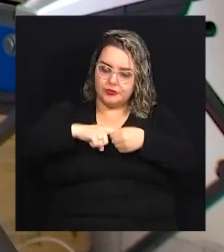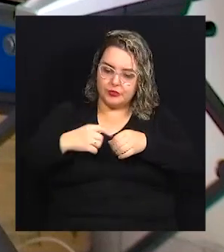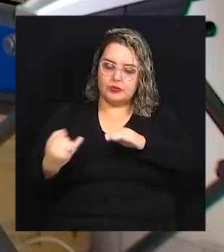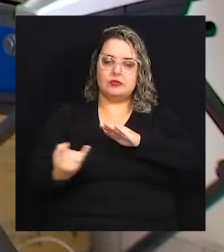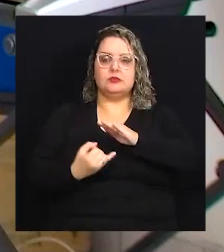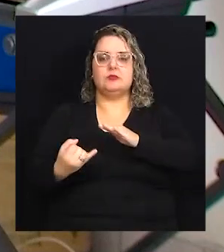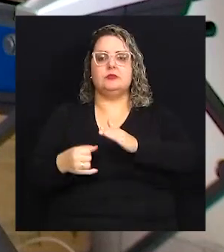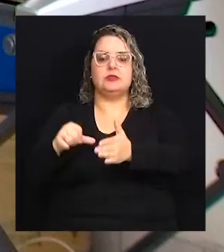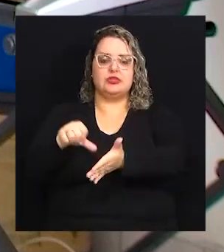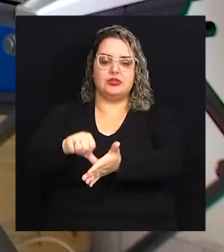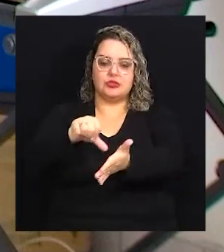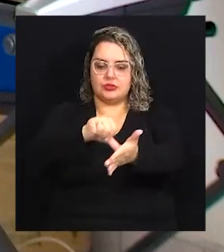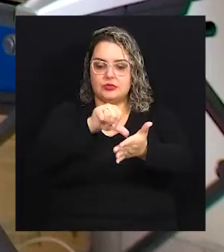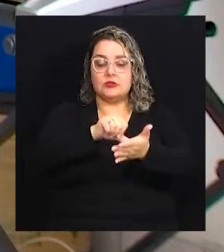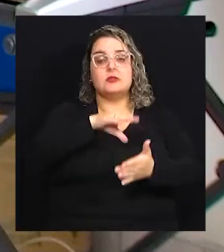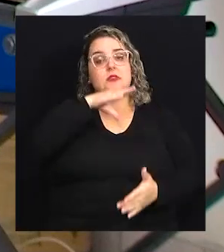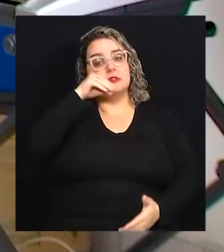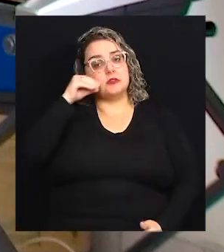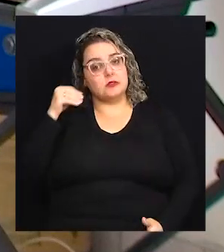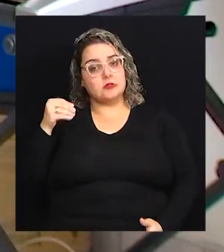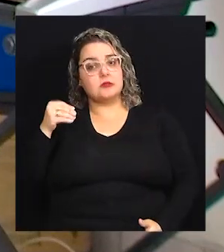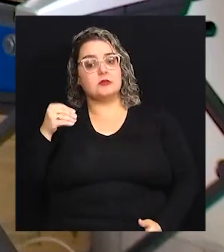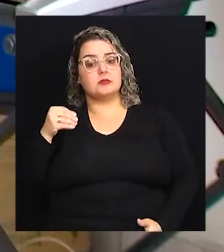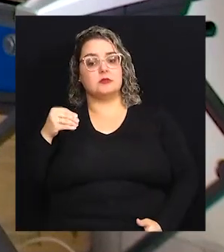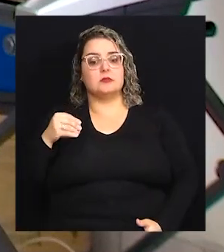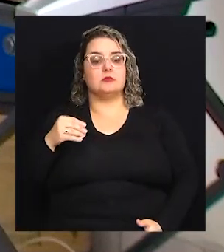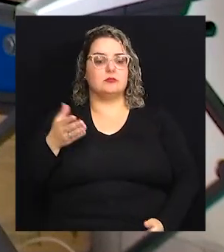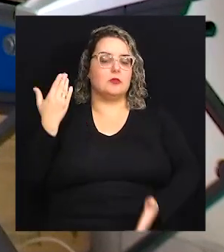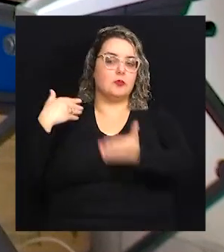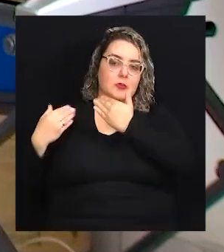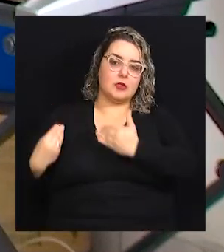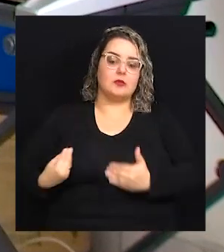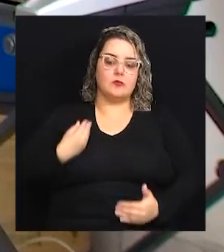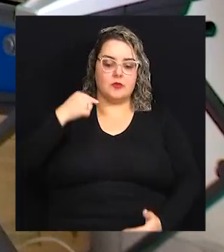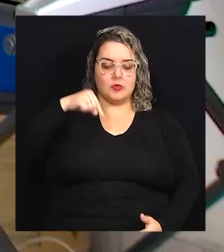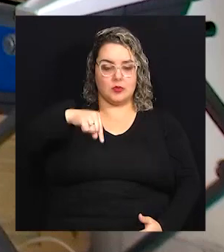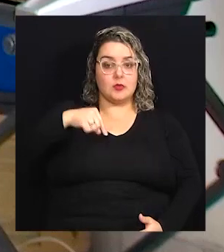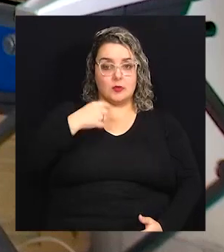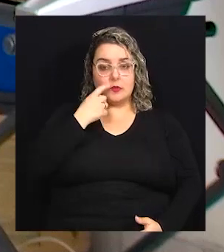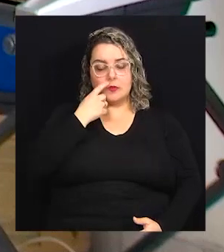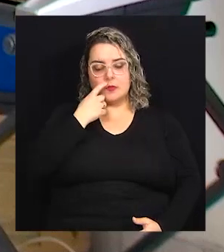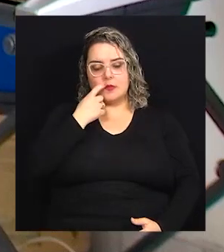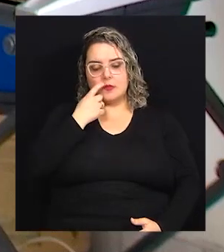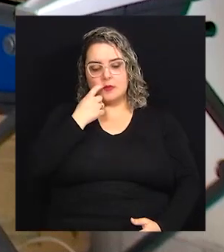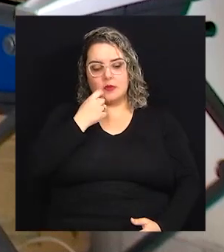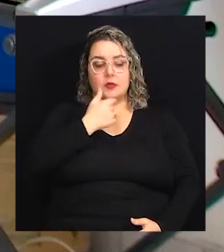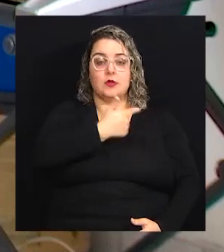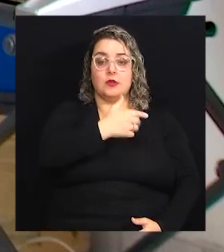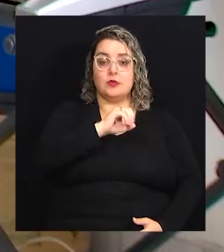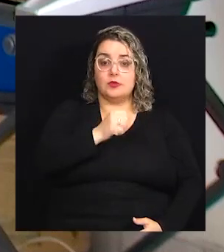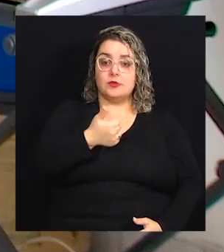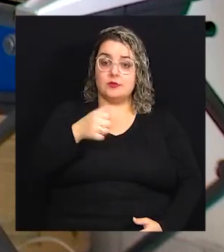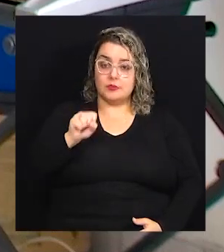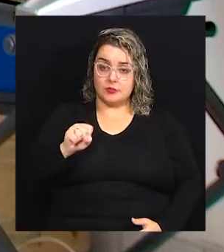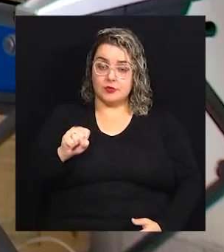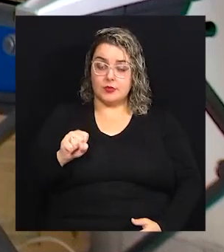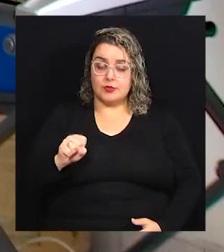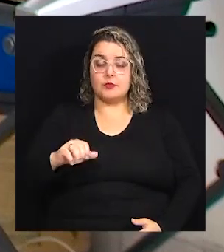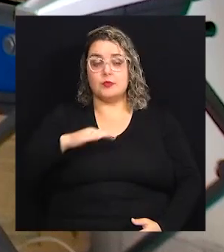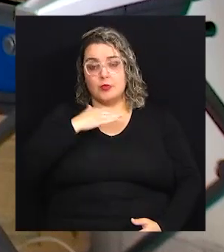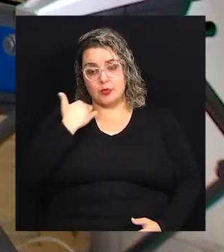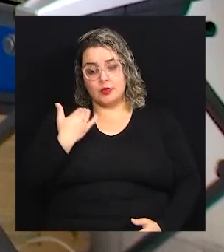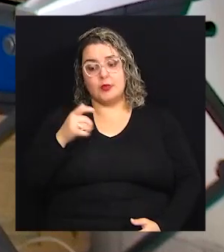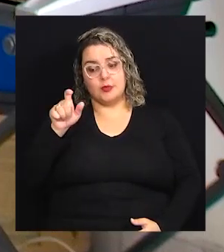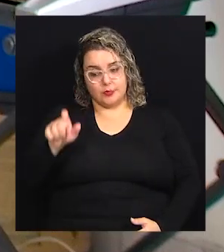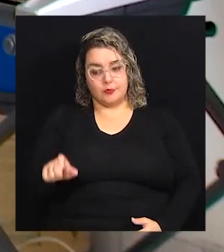volta para a instituição, para as unidades, esses adolescentes que passaram por aqui. Em 2018, nós perdemos um